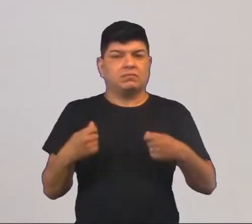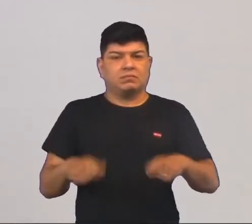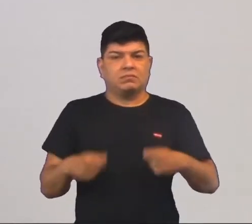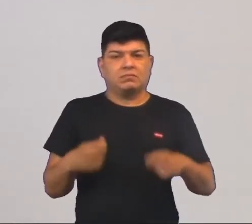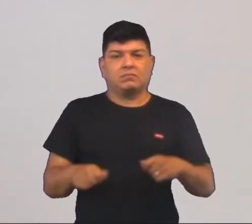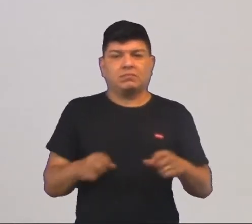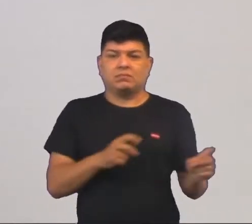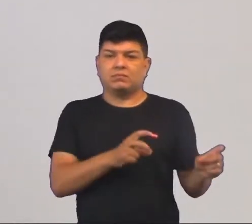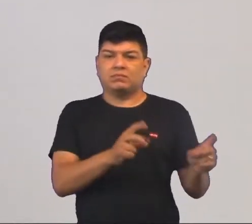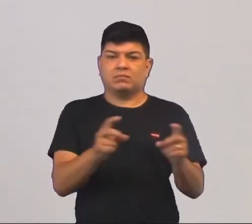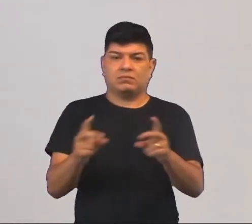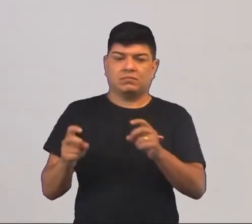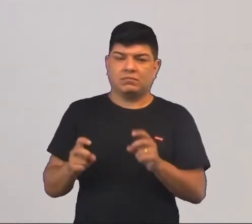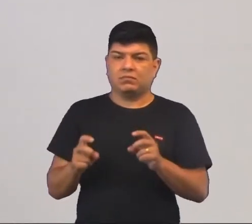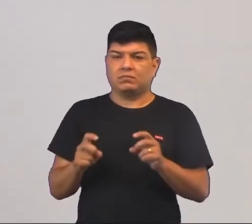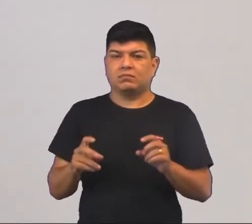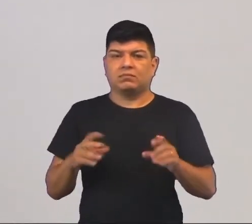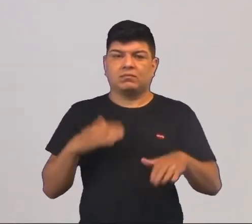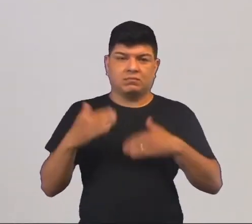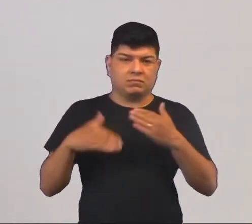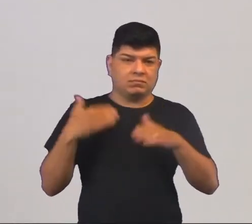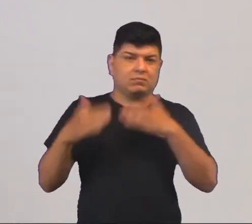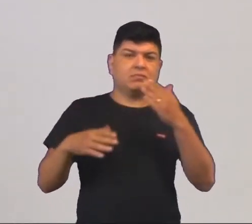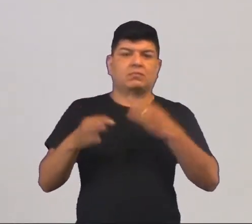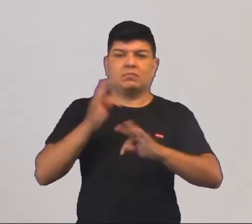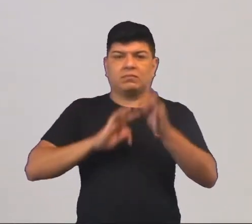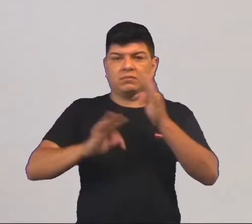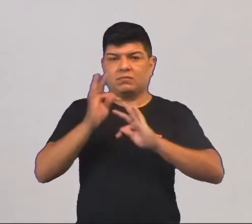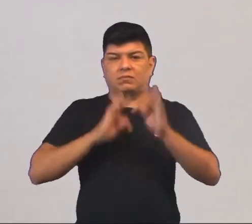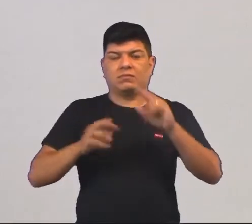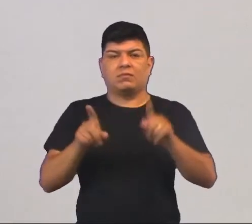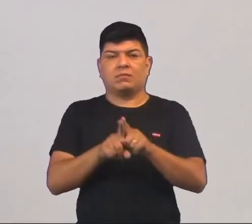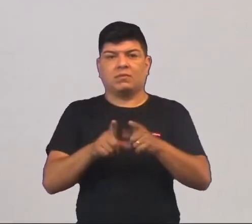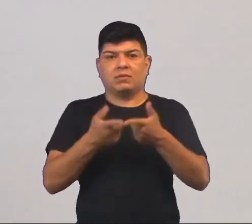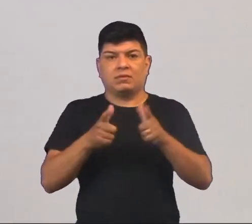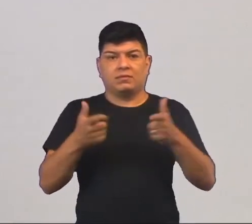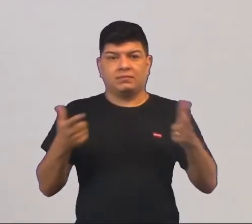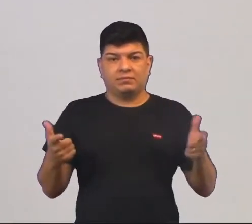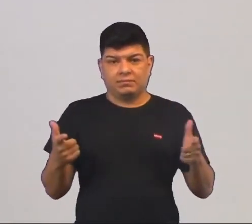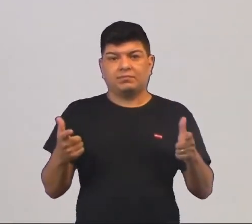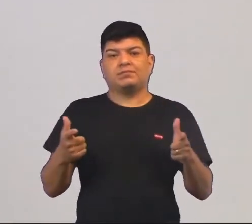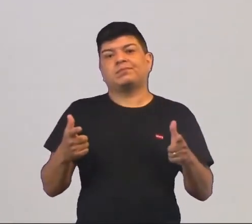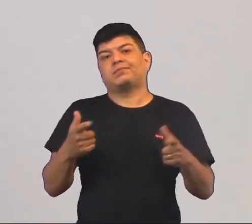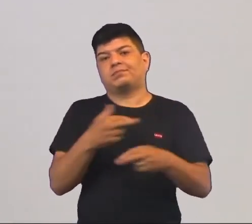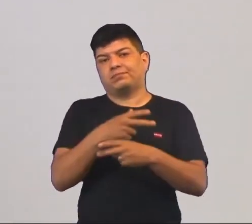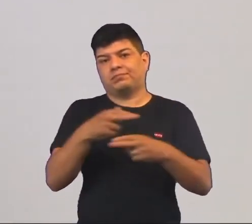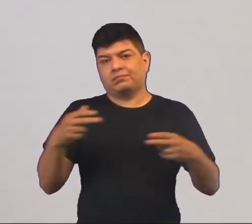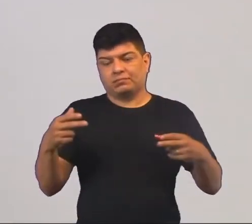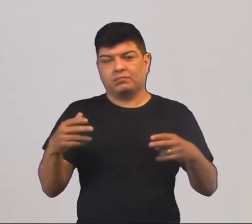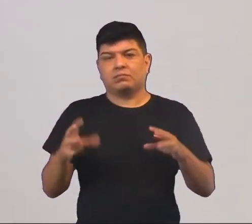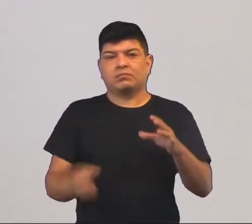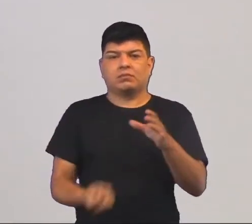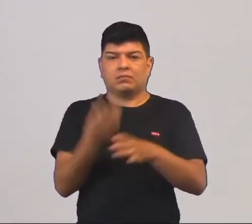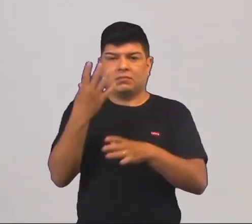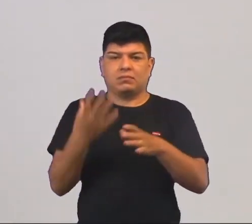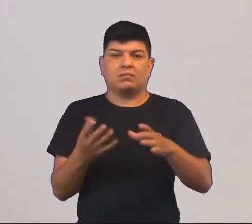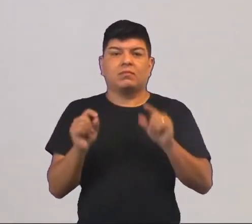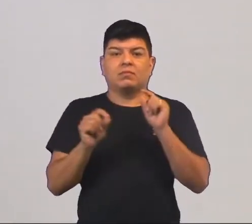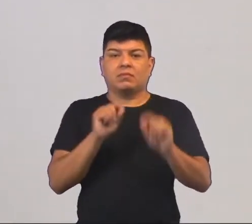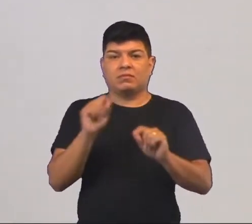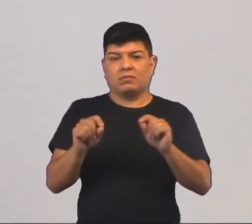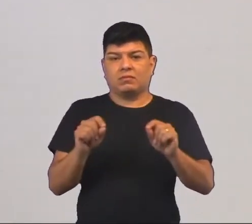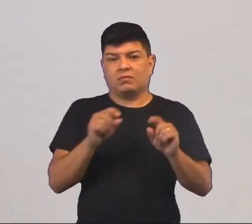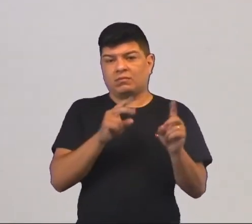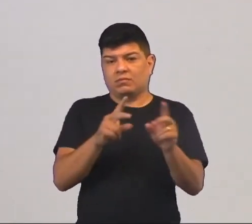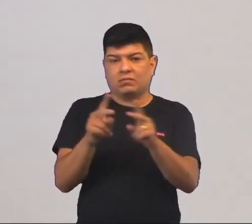de um mercado consumidor, né, onde o avanço tecnológico ele alavanca a produção, né, e acaba criando